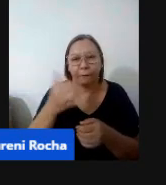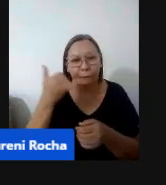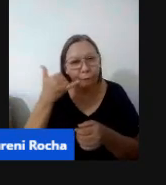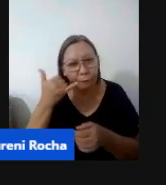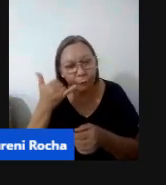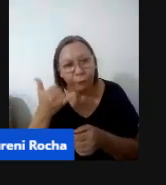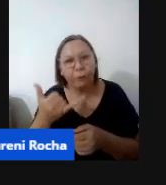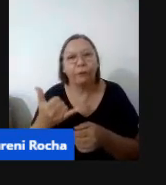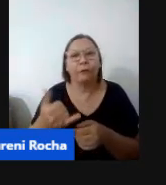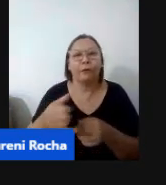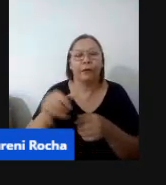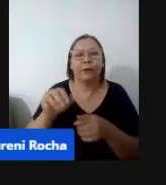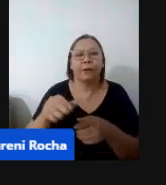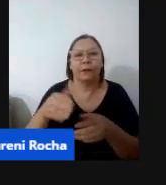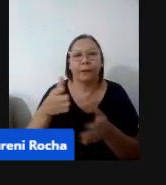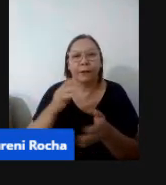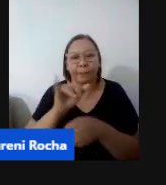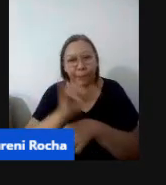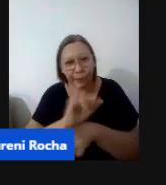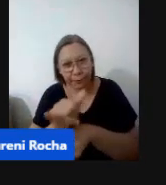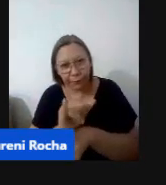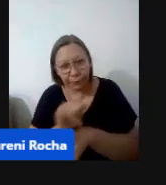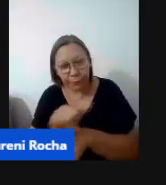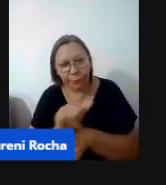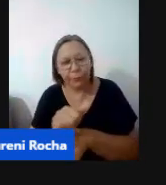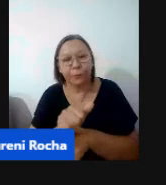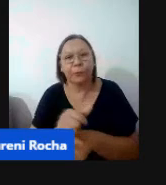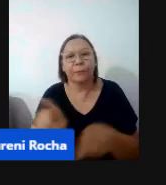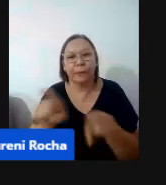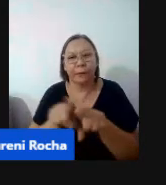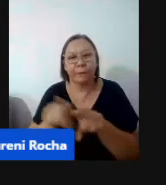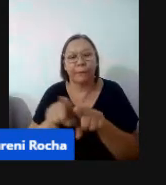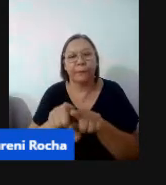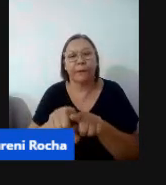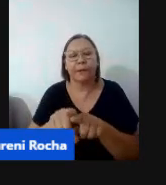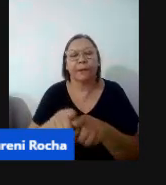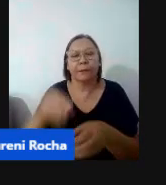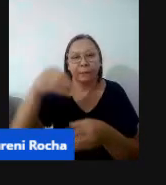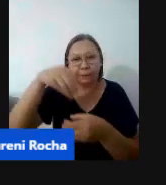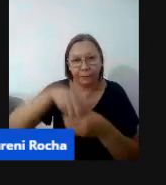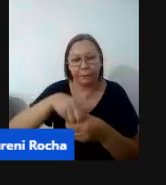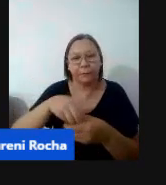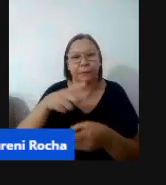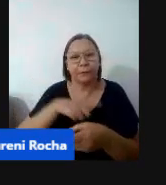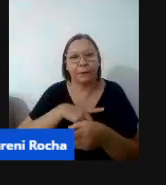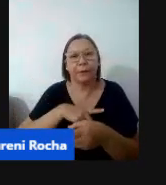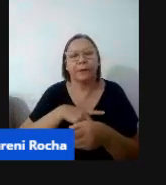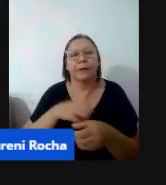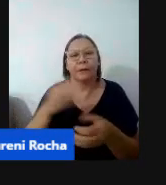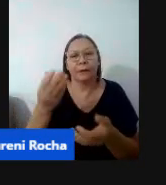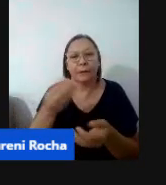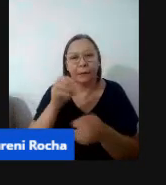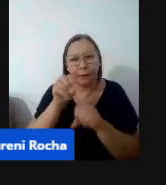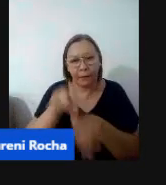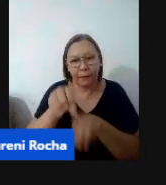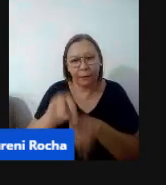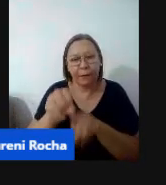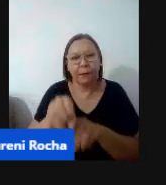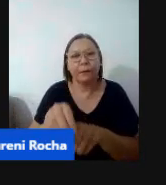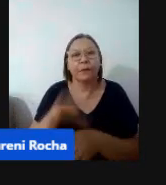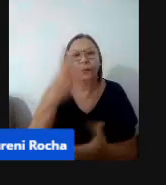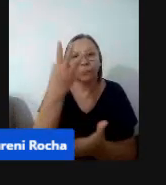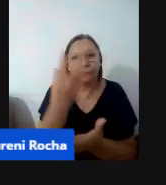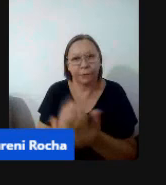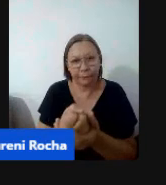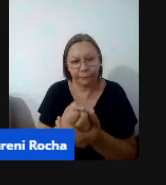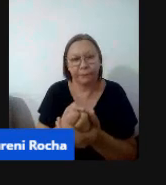YouTube e algumas aulas já gravadas pelos nossos professores, caso queira saber como são as